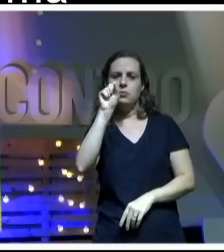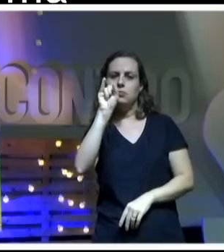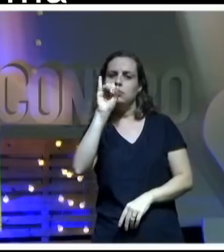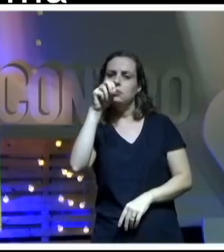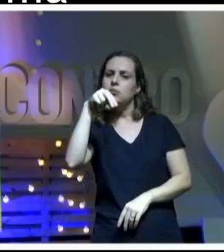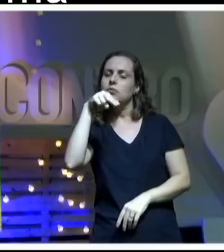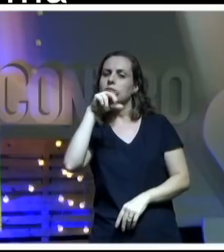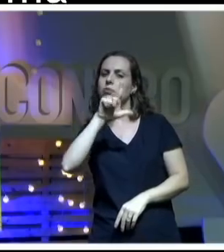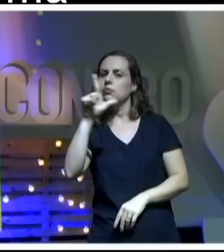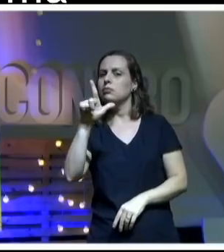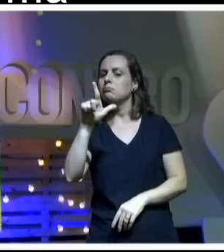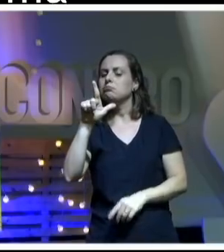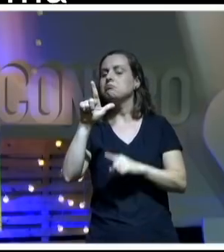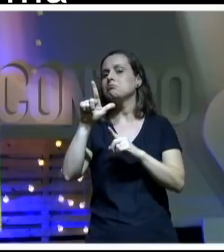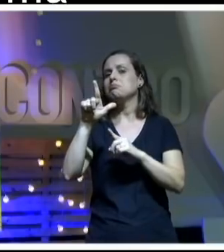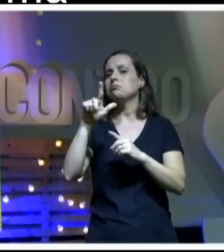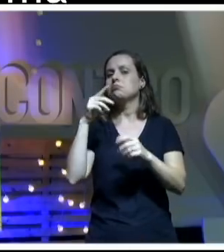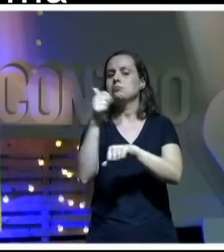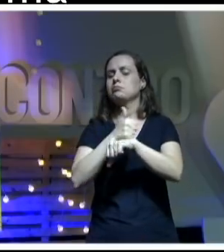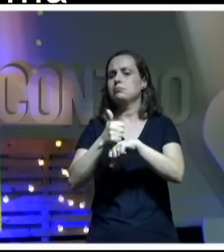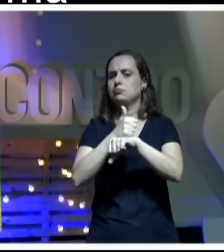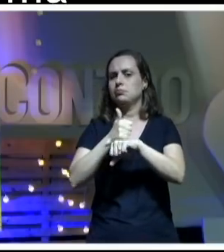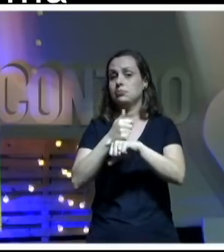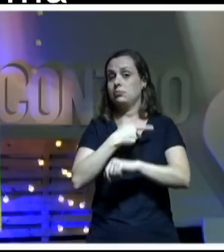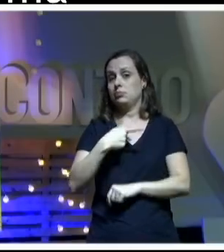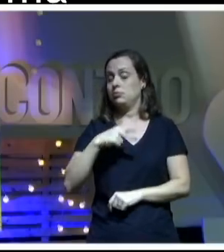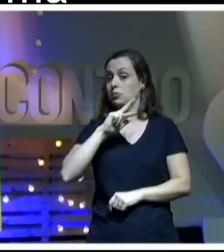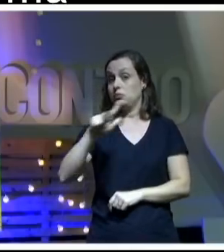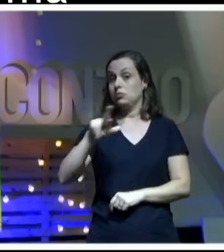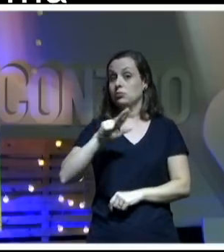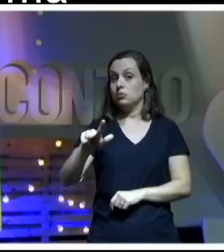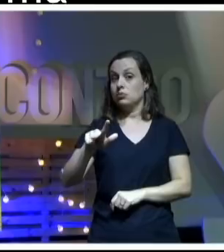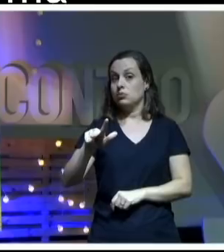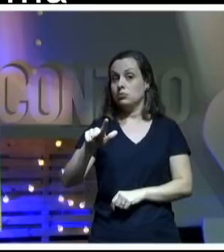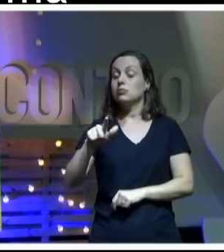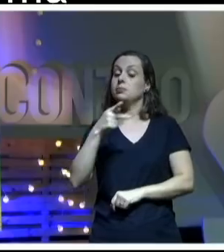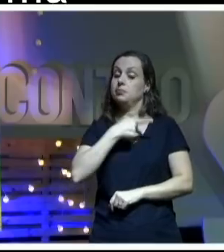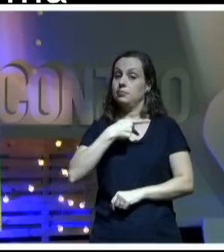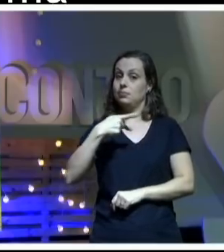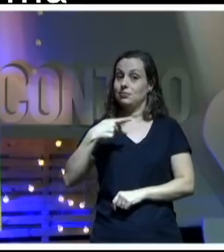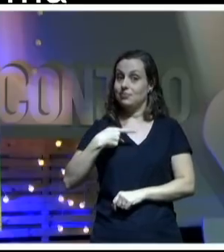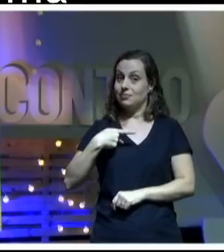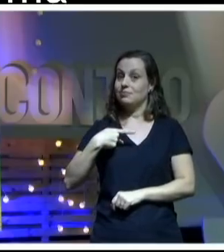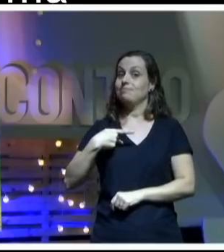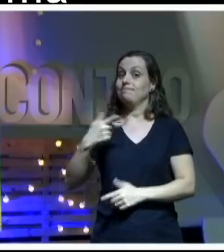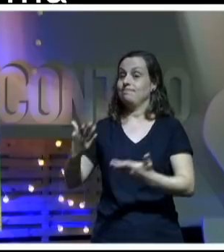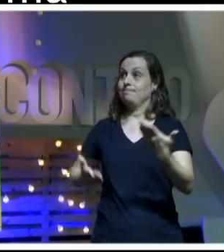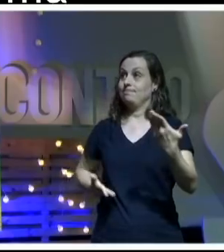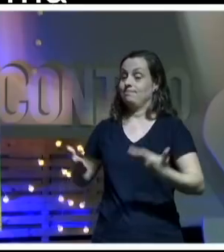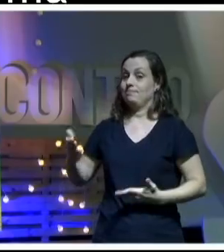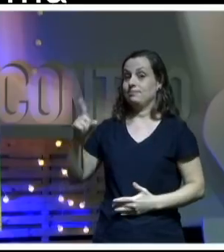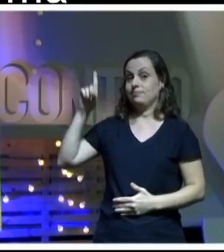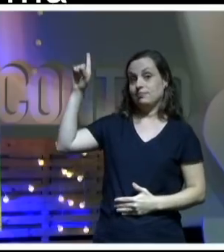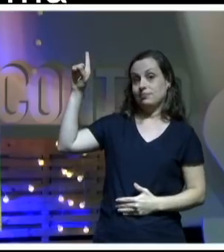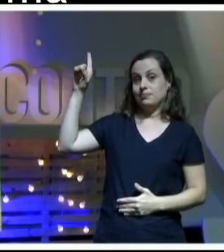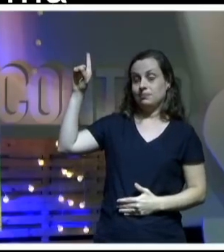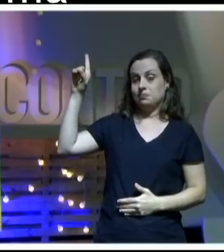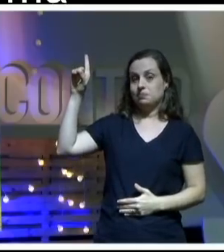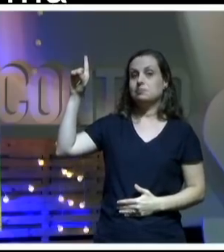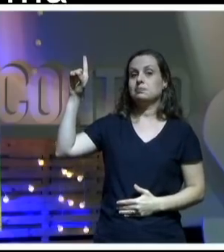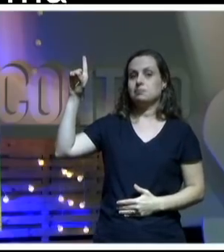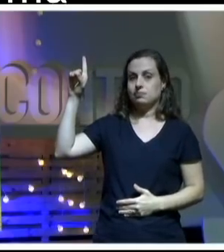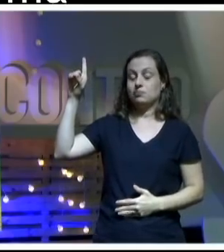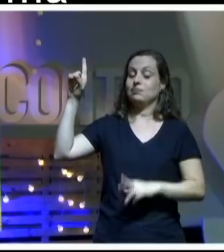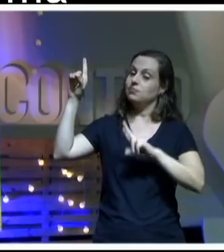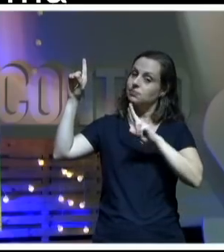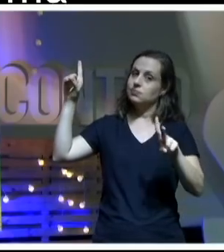obesos são profissionais pastores não são profissionais são ministros a serviço do rei é